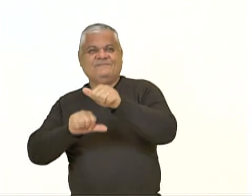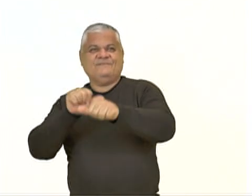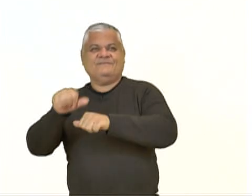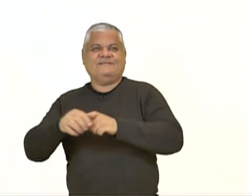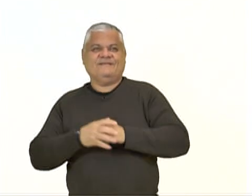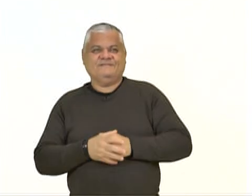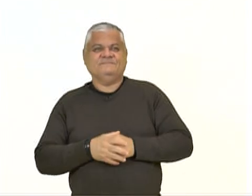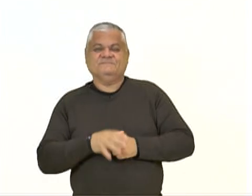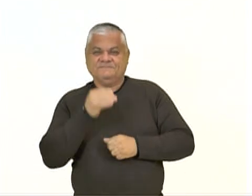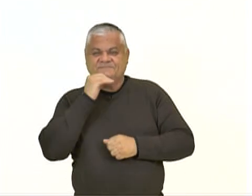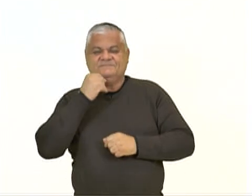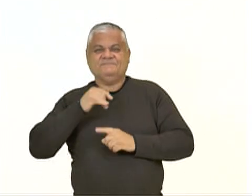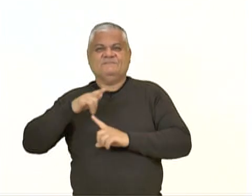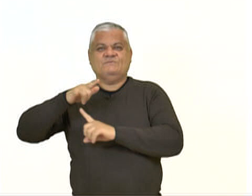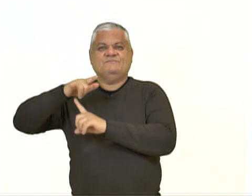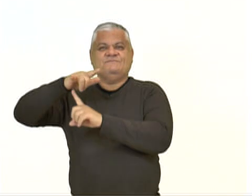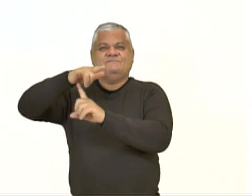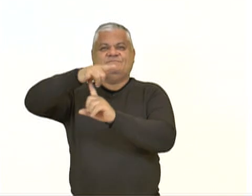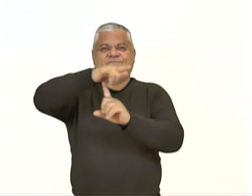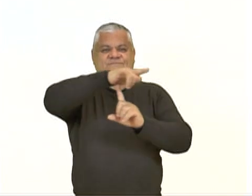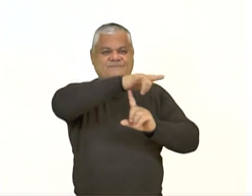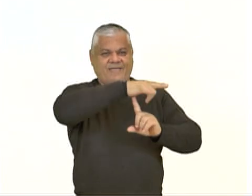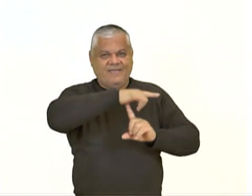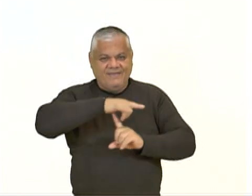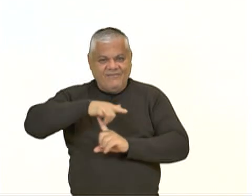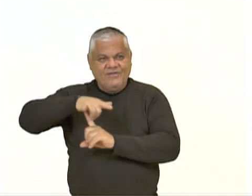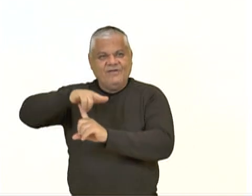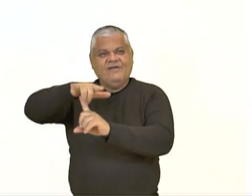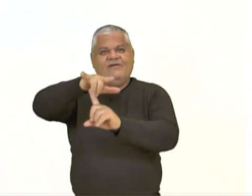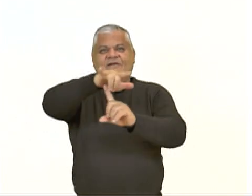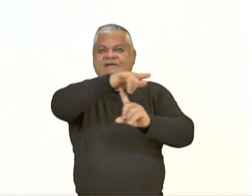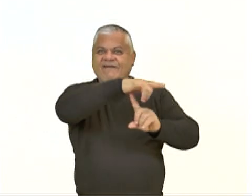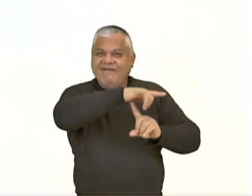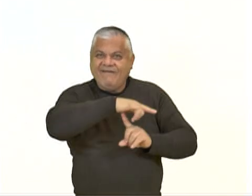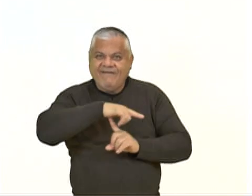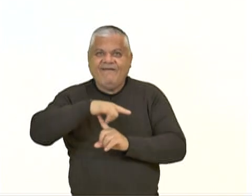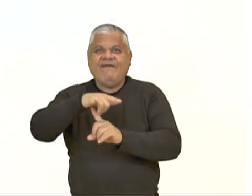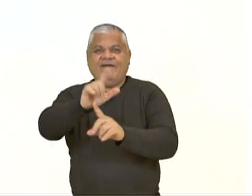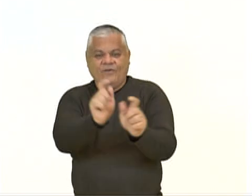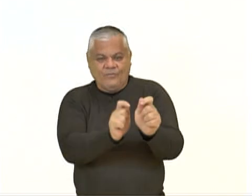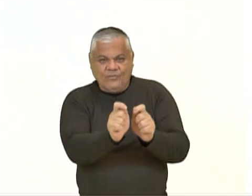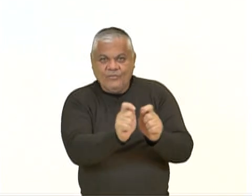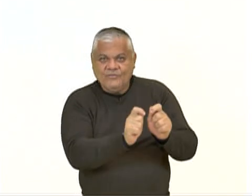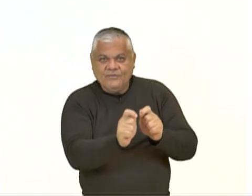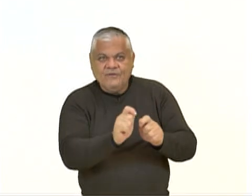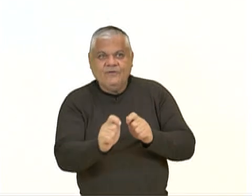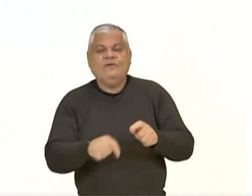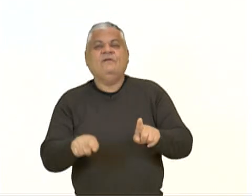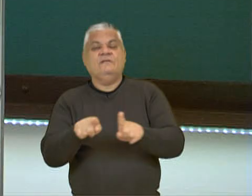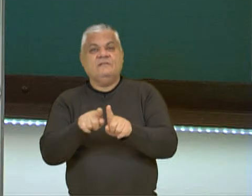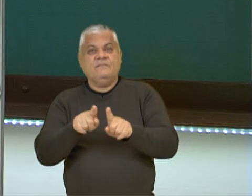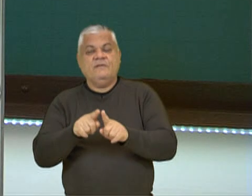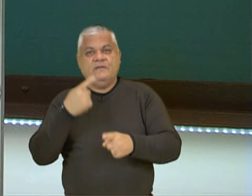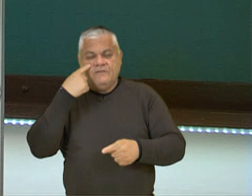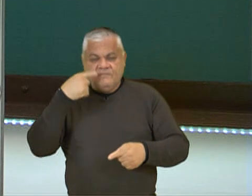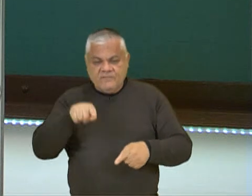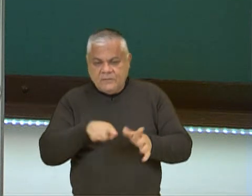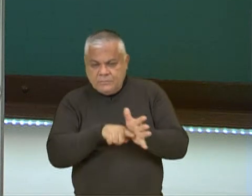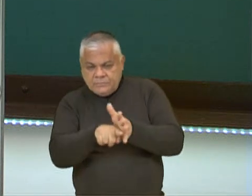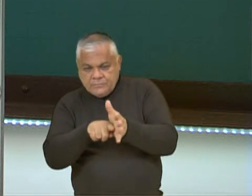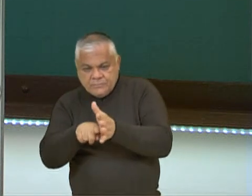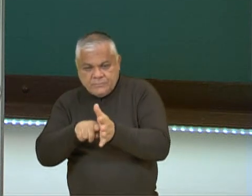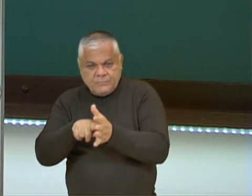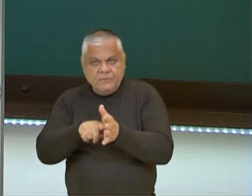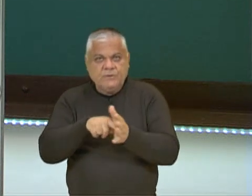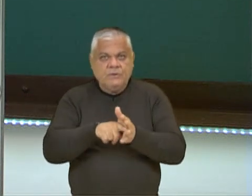O uso dos drones ali para controle, né, da atividade agrícola em geral, para verificação de algum